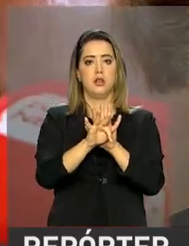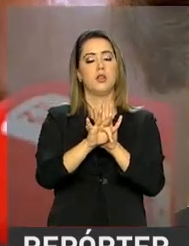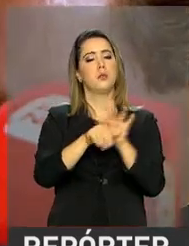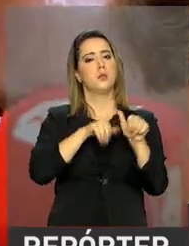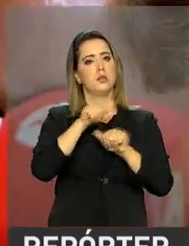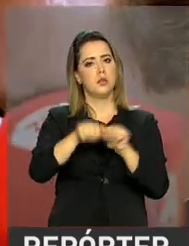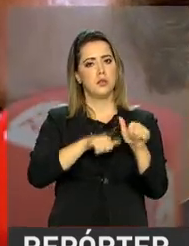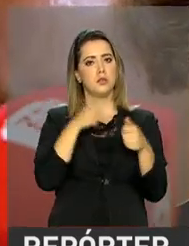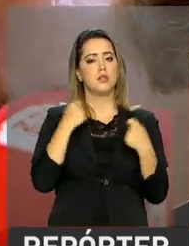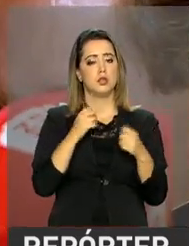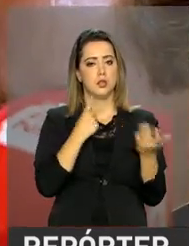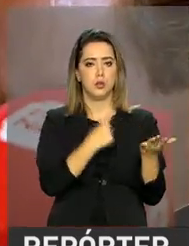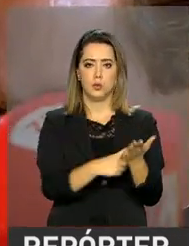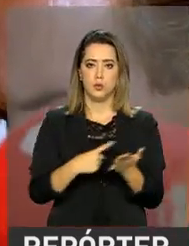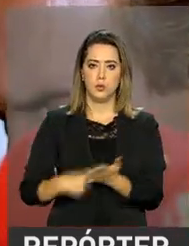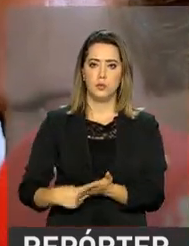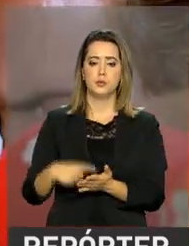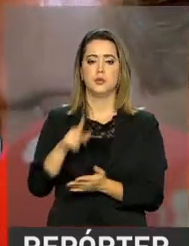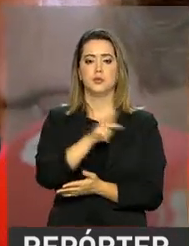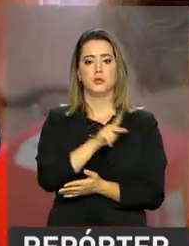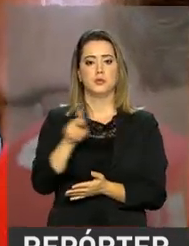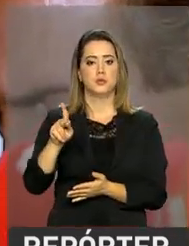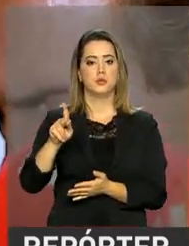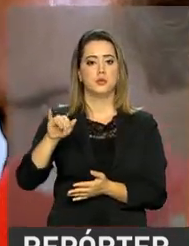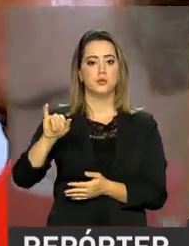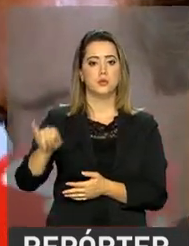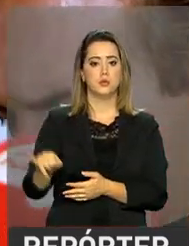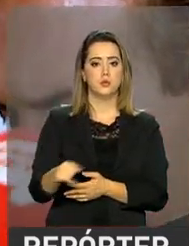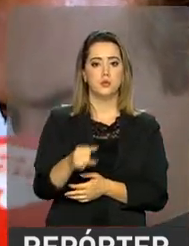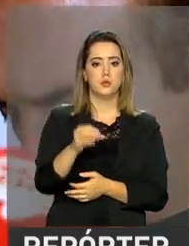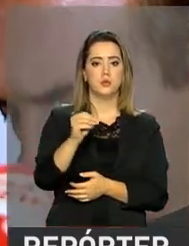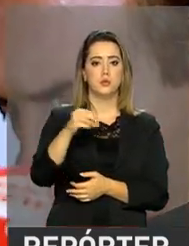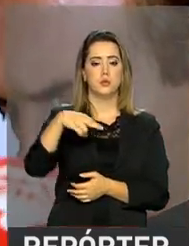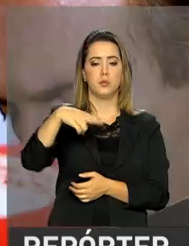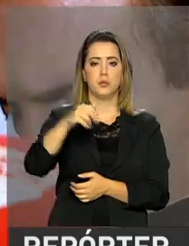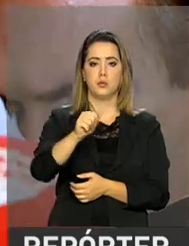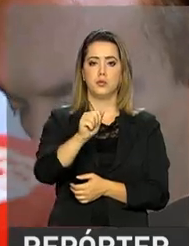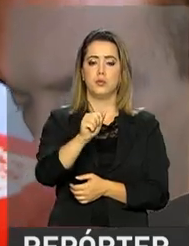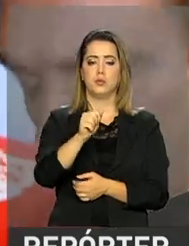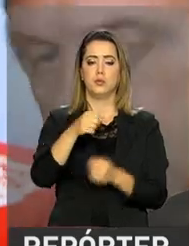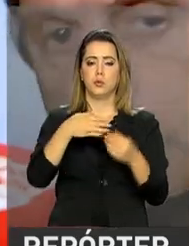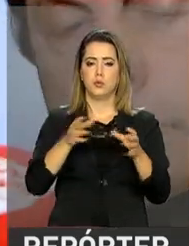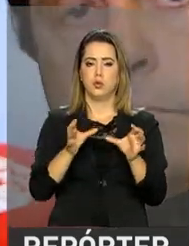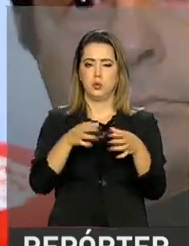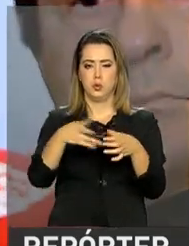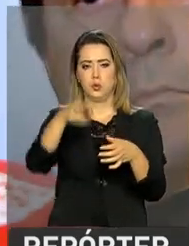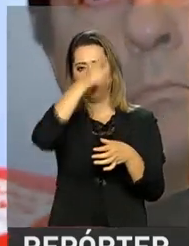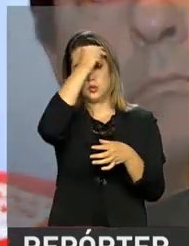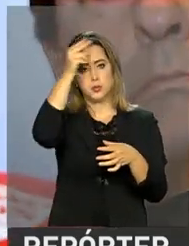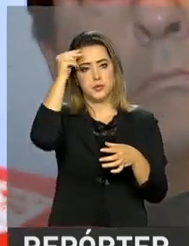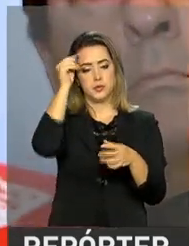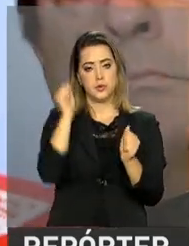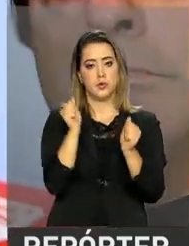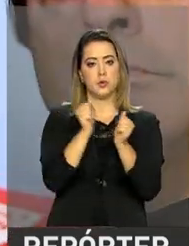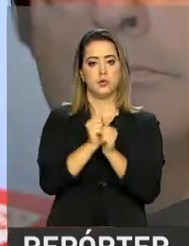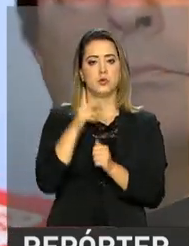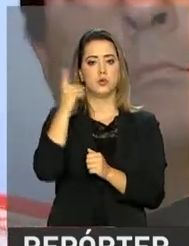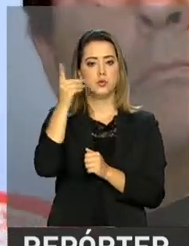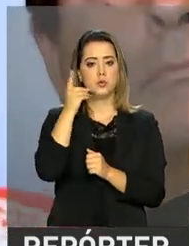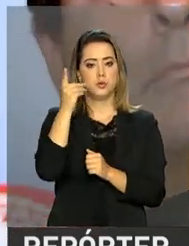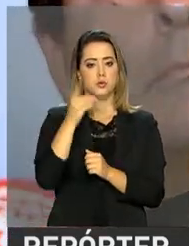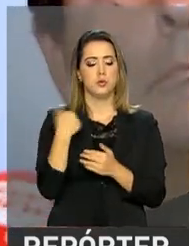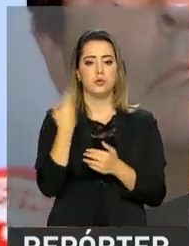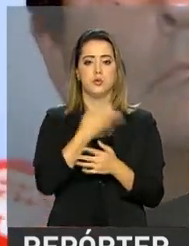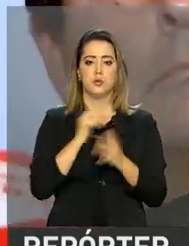colocados na agenda do presidente jonas dado apresenta frente e que nós vamos em conjunto com os deputados aqui aqui tem deputados da base e da oposição